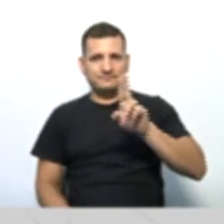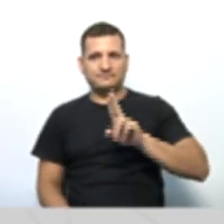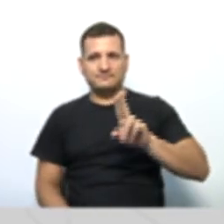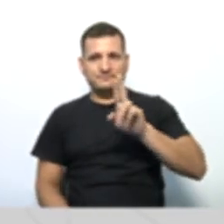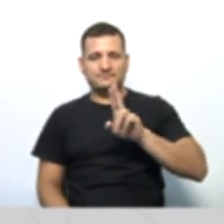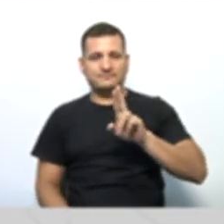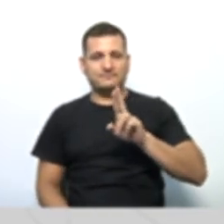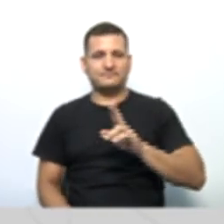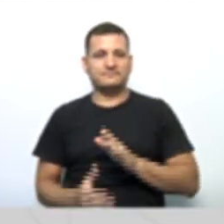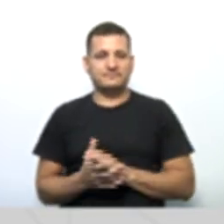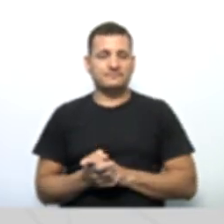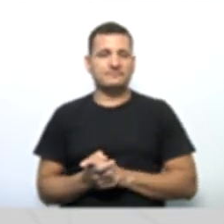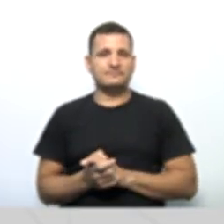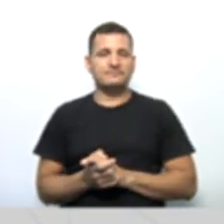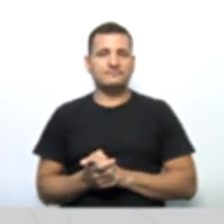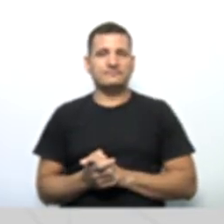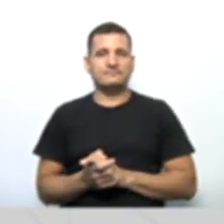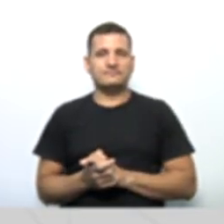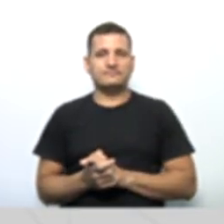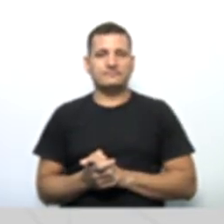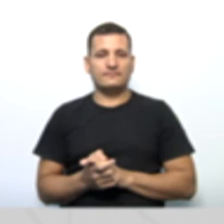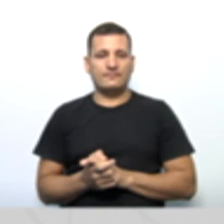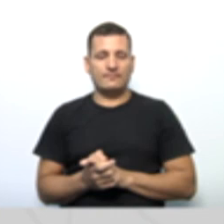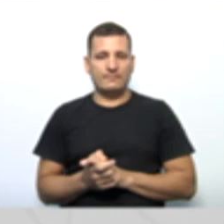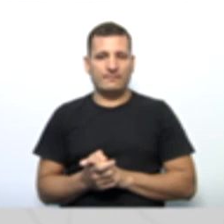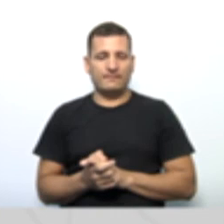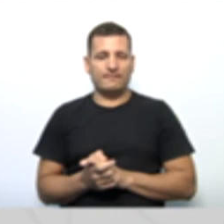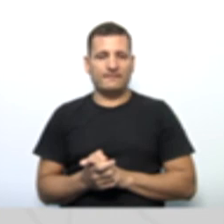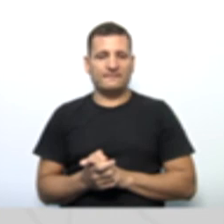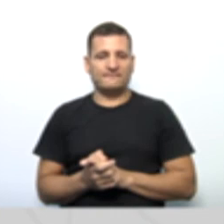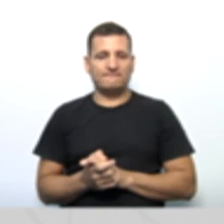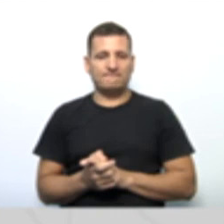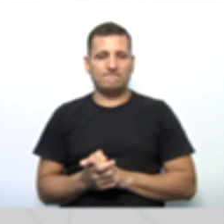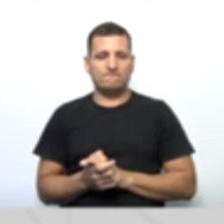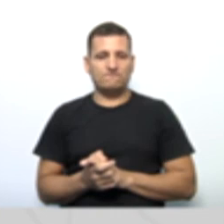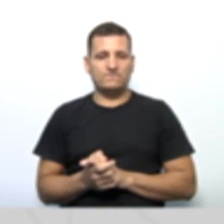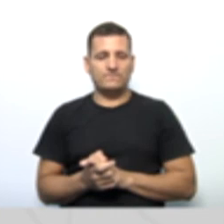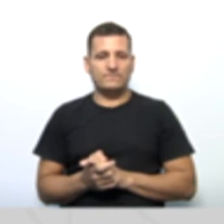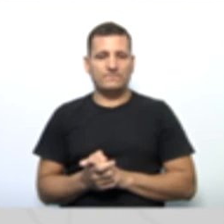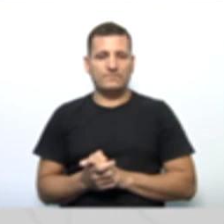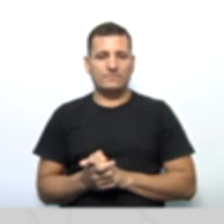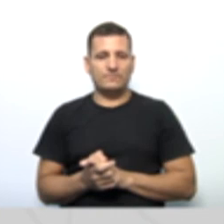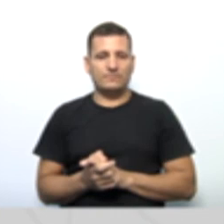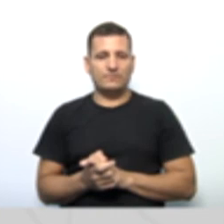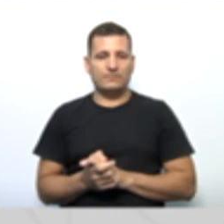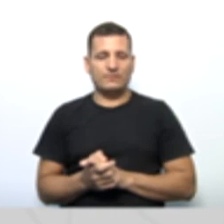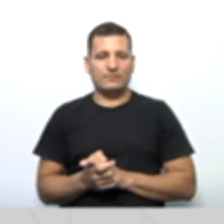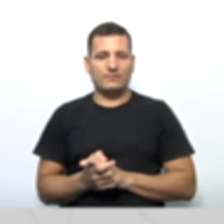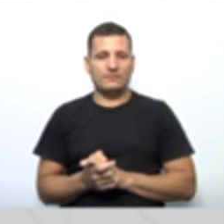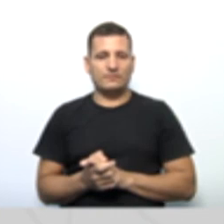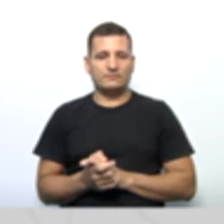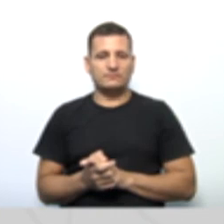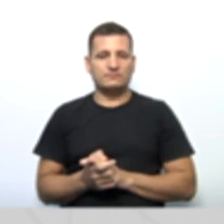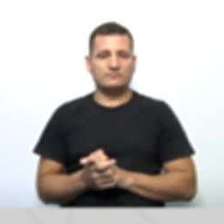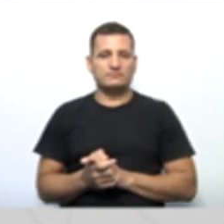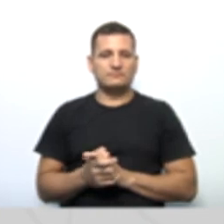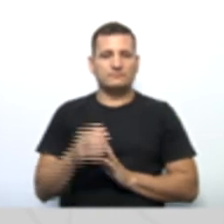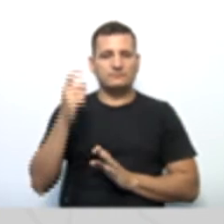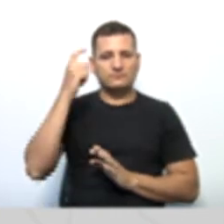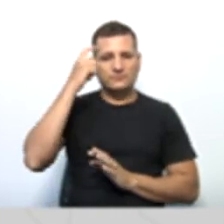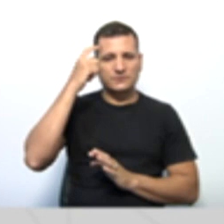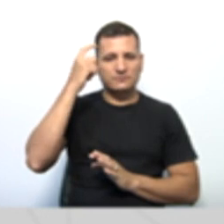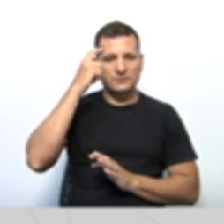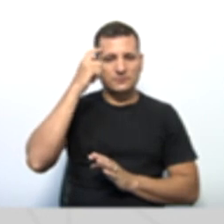utilitarista. Então, letra U, avaliação das consequências. Essa aqui também muito simples, ó, baseado então no pensamento